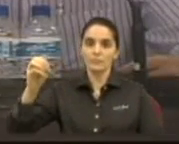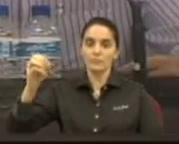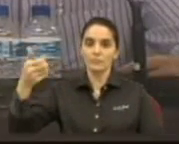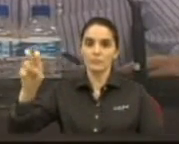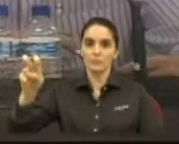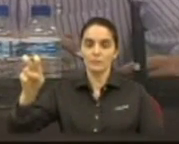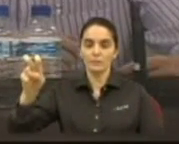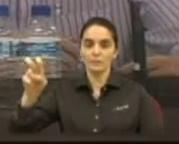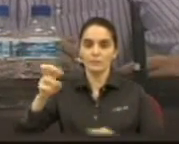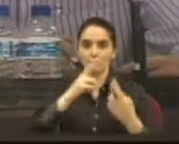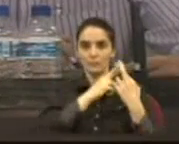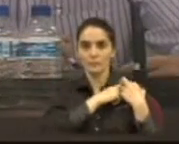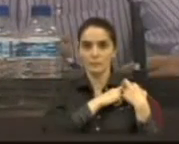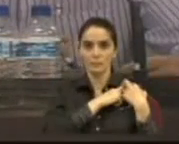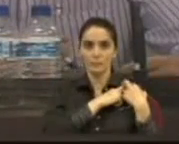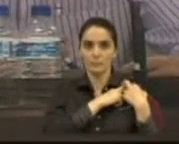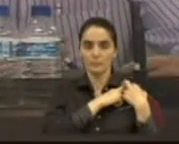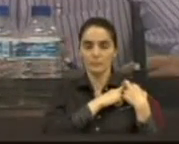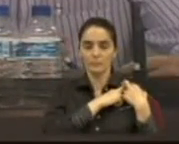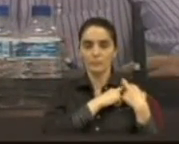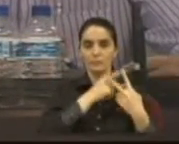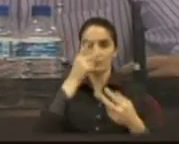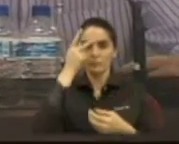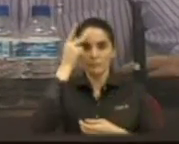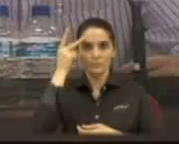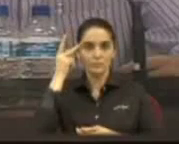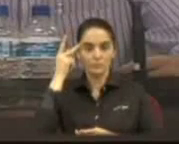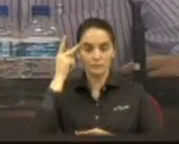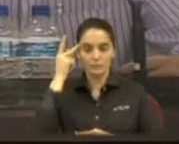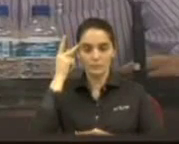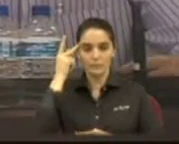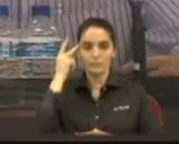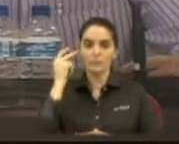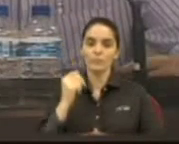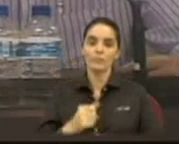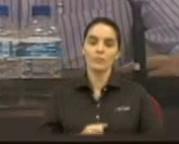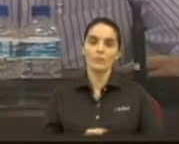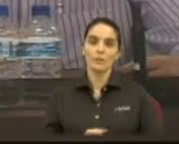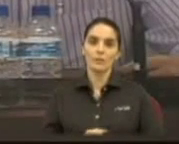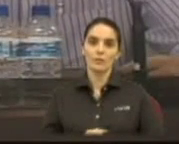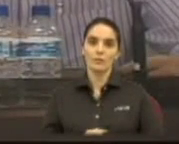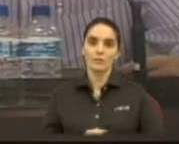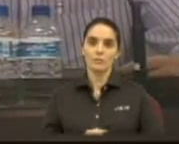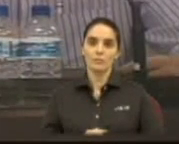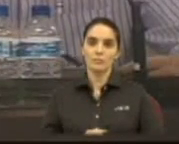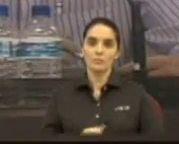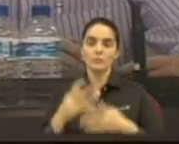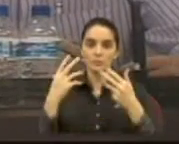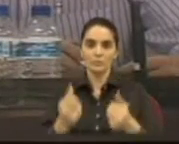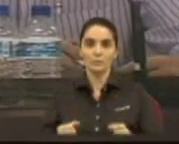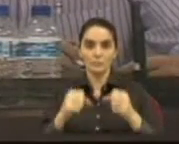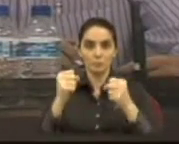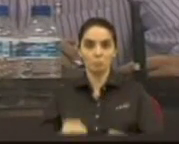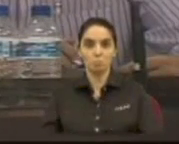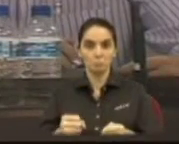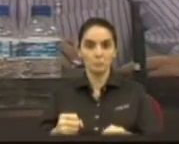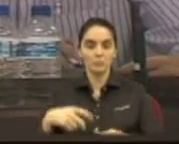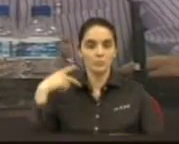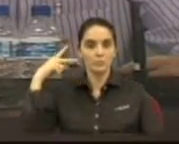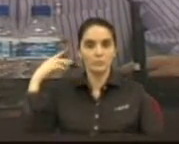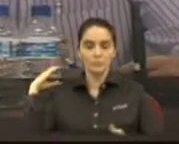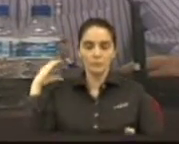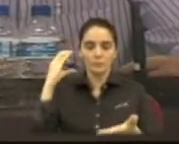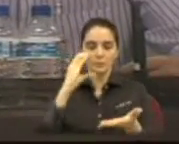233/2015, de autoria do excelentíssimo senhor prefeito Paulo César Junqueira Radiche, que autoriza o Poder Executivo a repassar